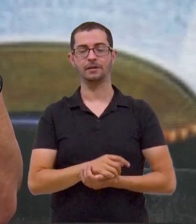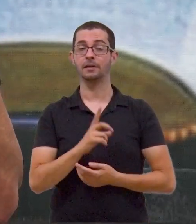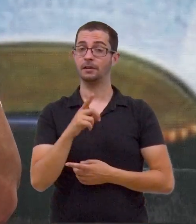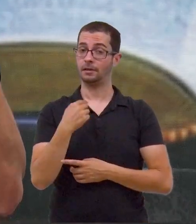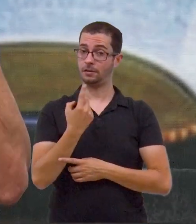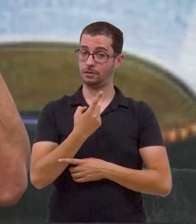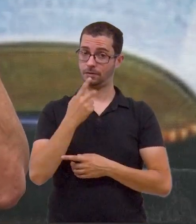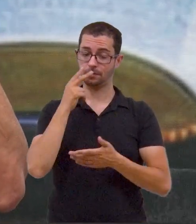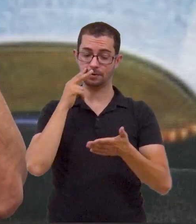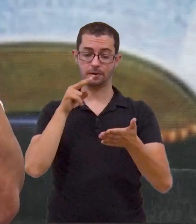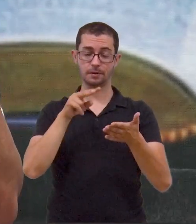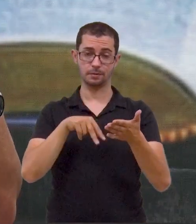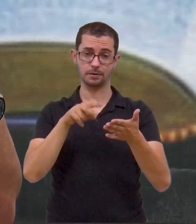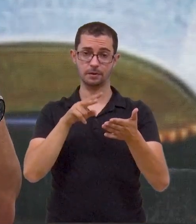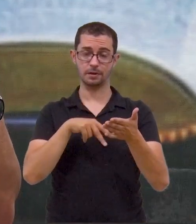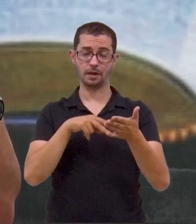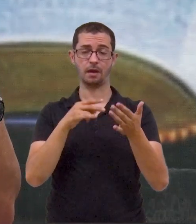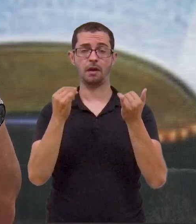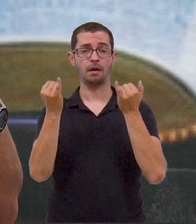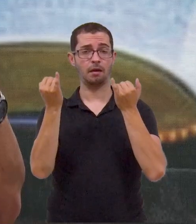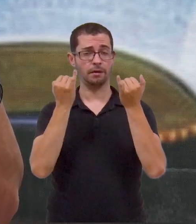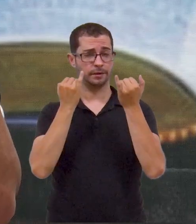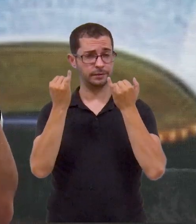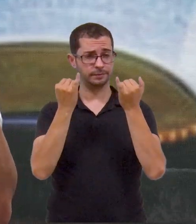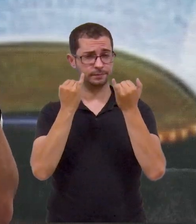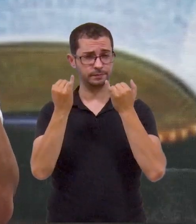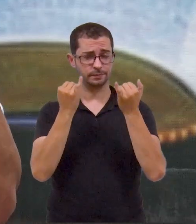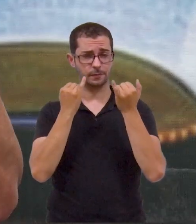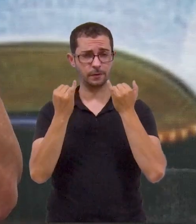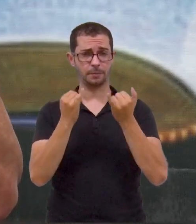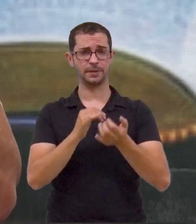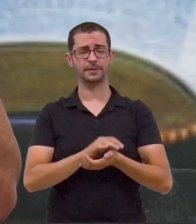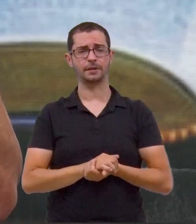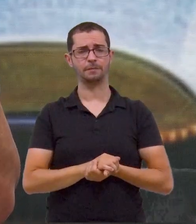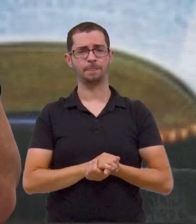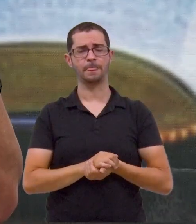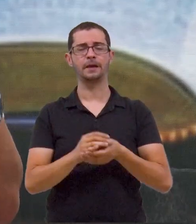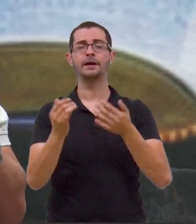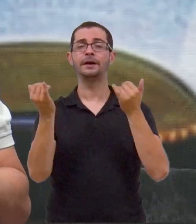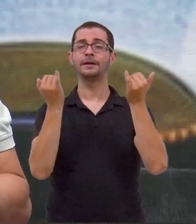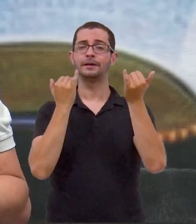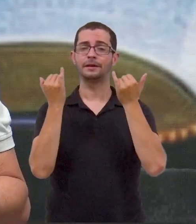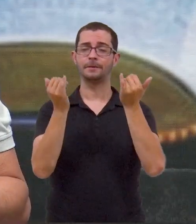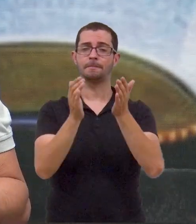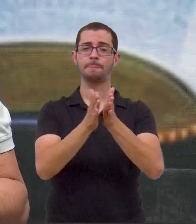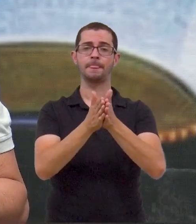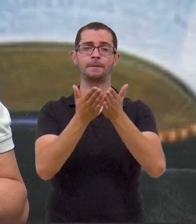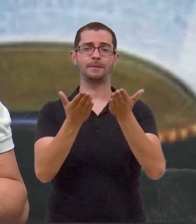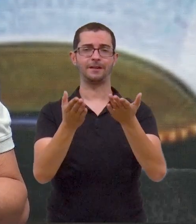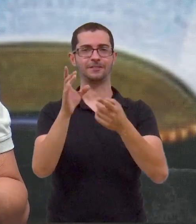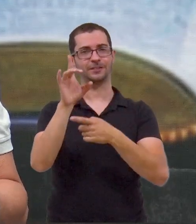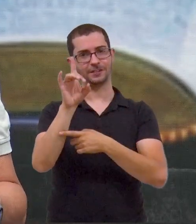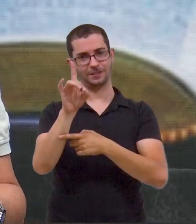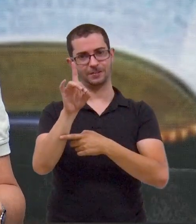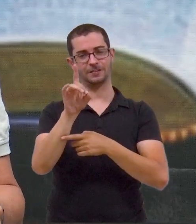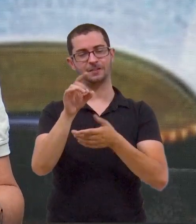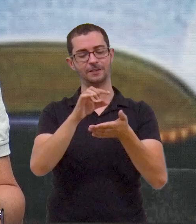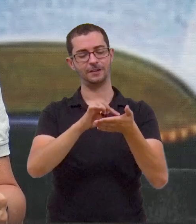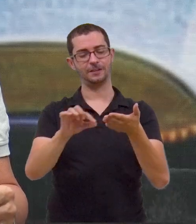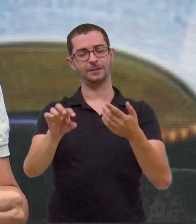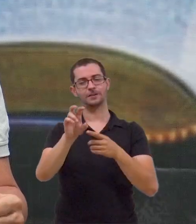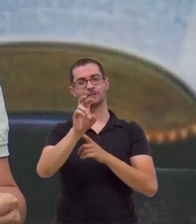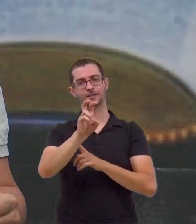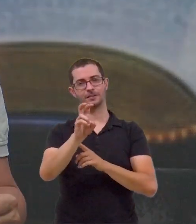ouvir. Primeiro é o ouvido. Ouvir a palavra de Deus. Agora é nos versículos de 5 a